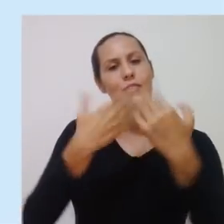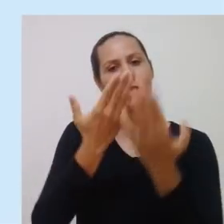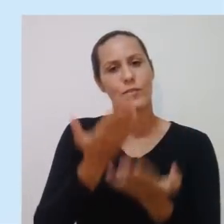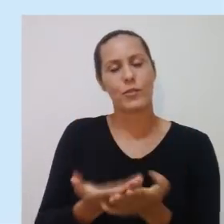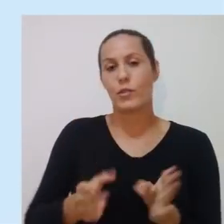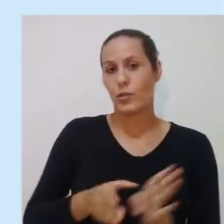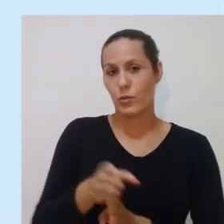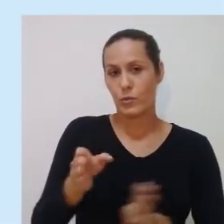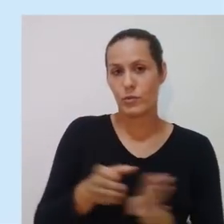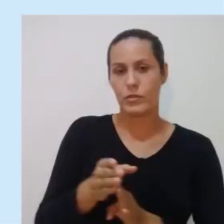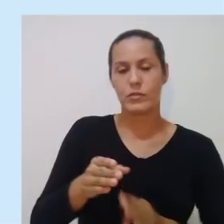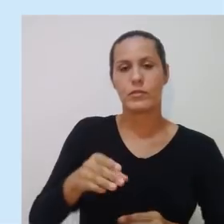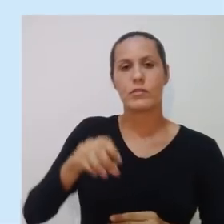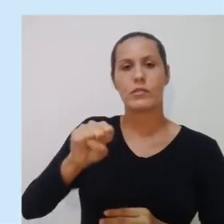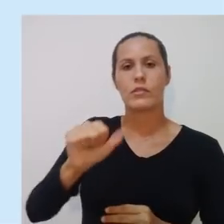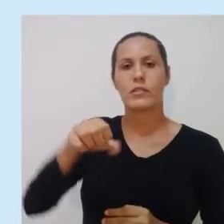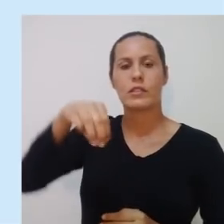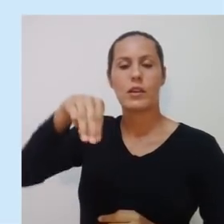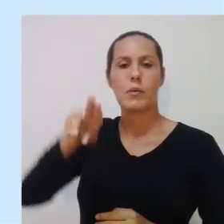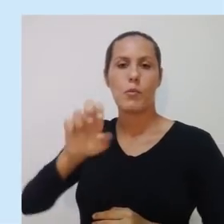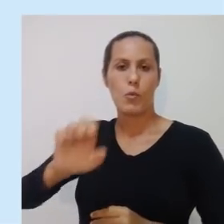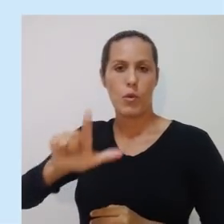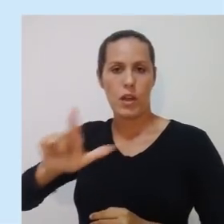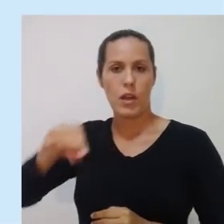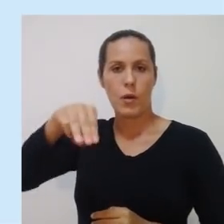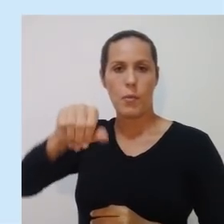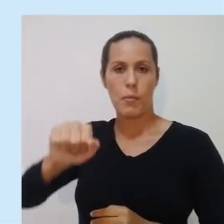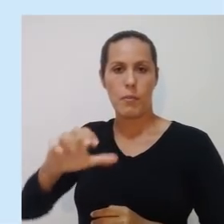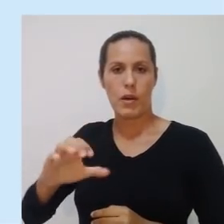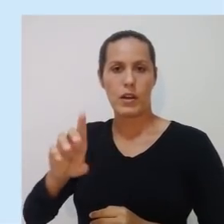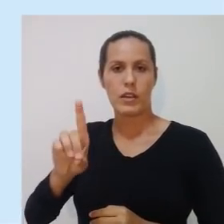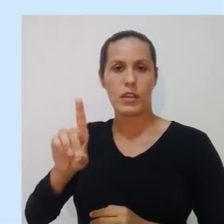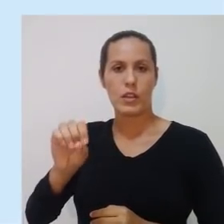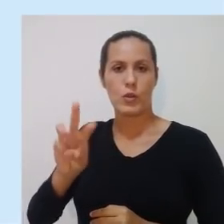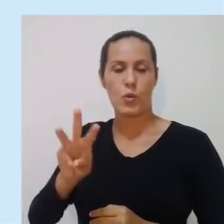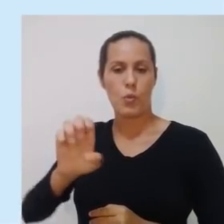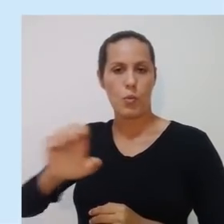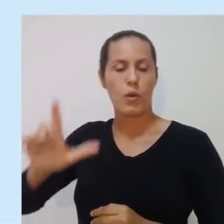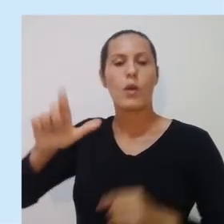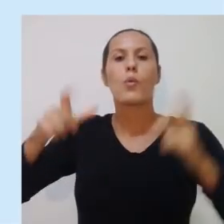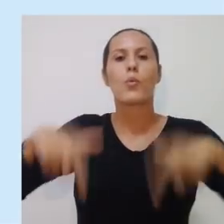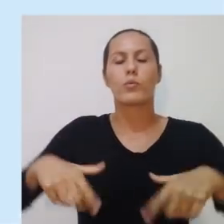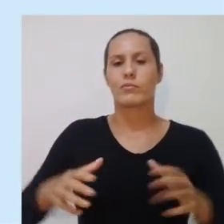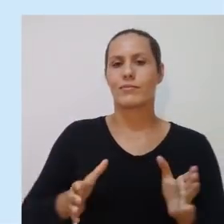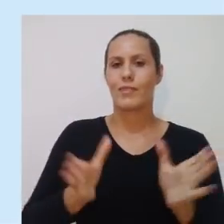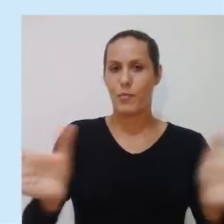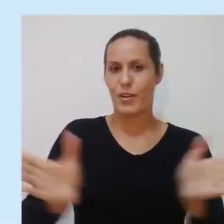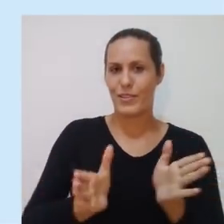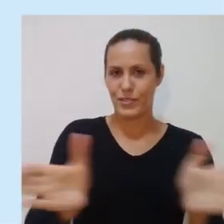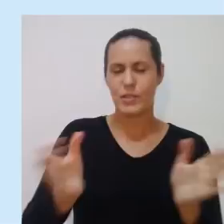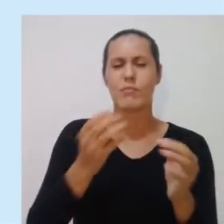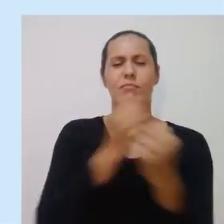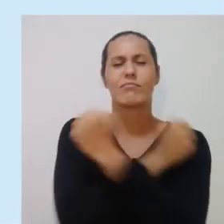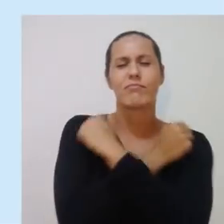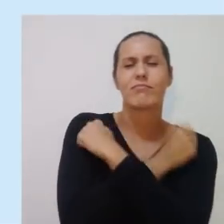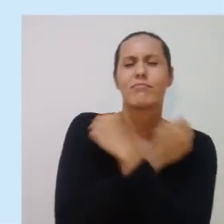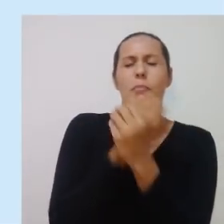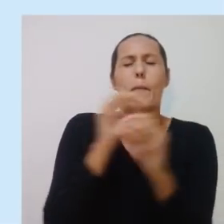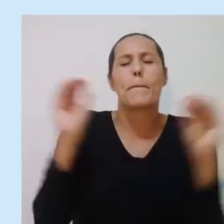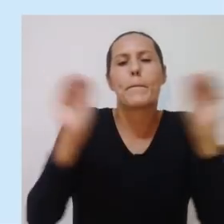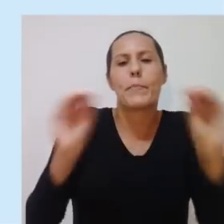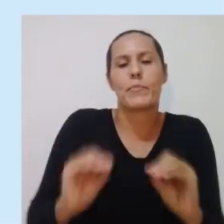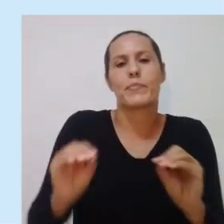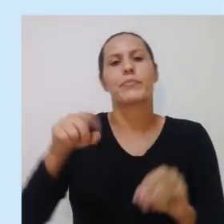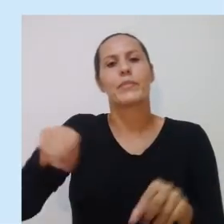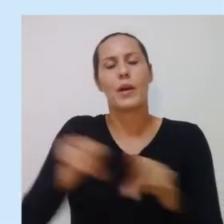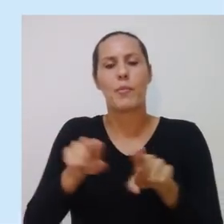a Escola Conselheiro Samuel McDowell, que fica em Camaragibe. Então um abraço para todo mundo de lá, um beijão